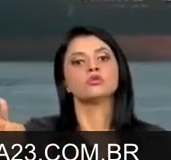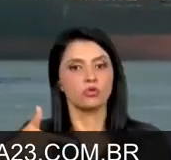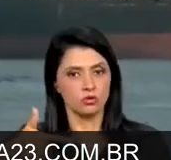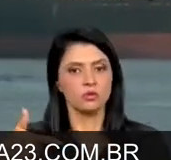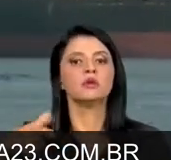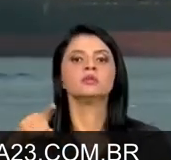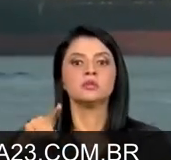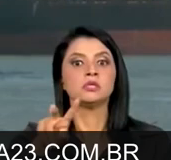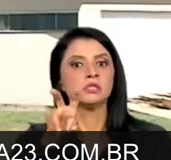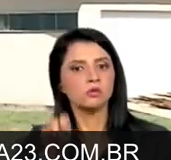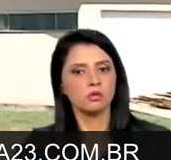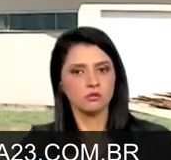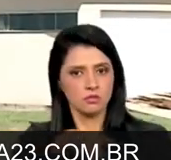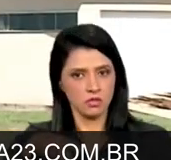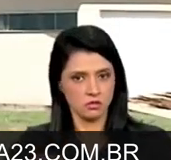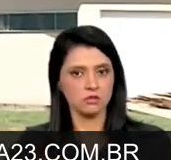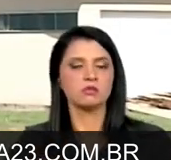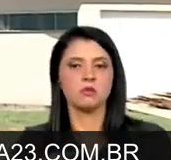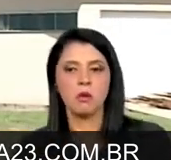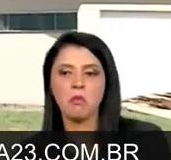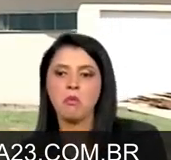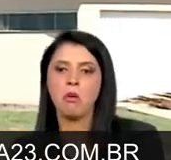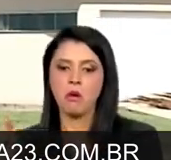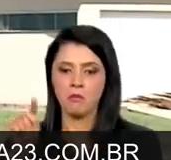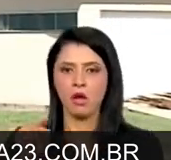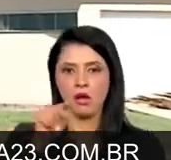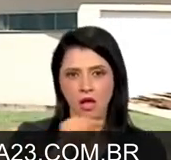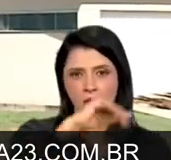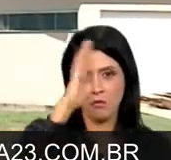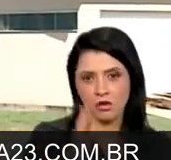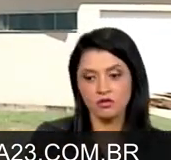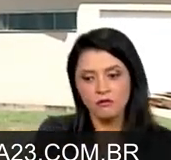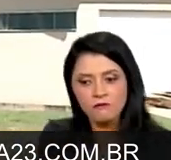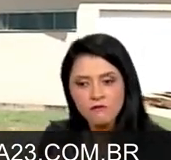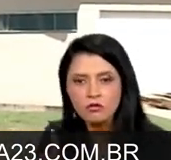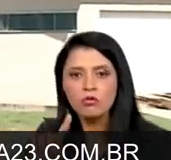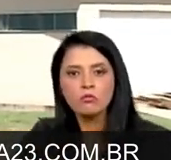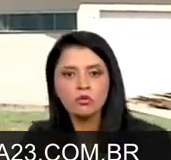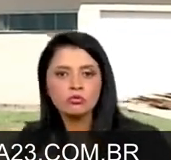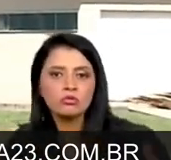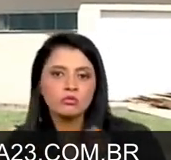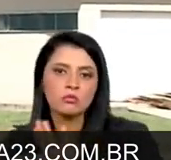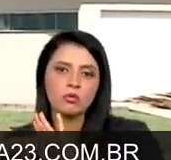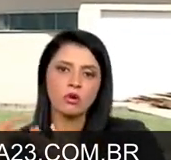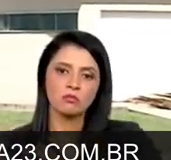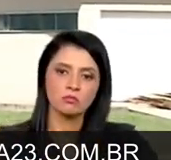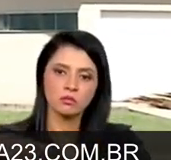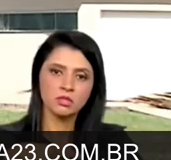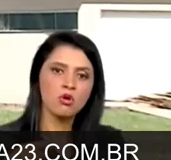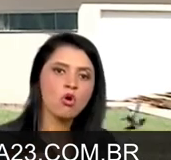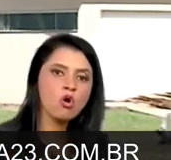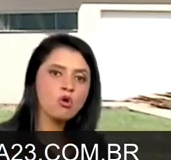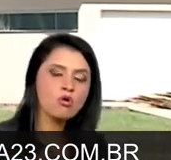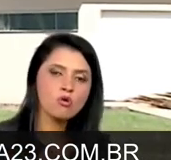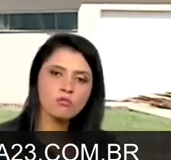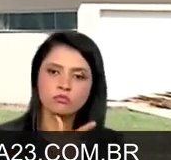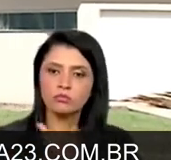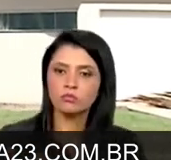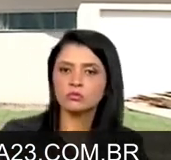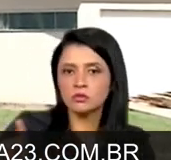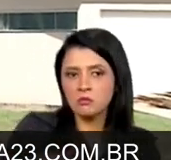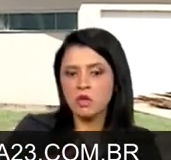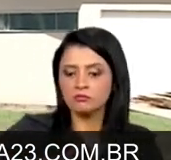de todos os continentes. Em muitos casos, o Brasil passou a vender produtos específicos a esses países, além dos que já